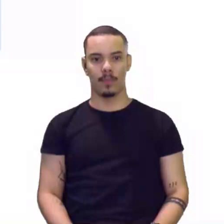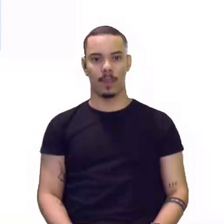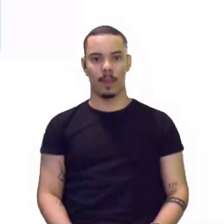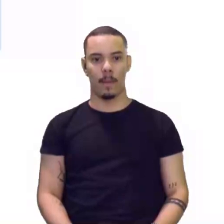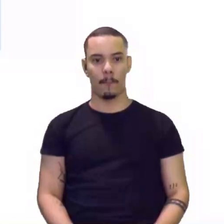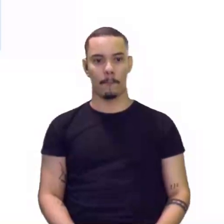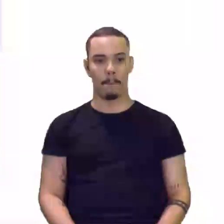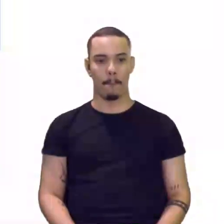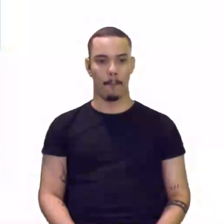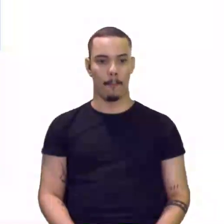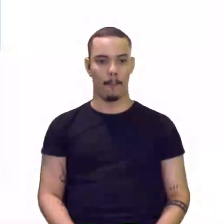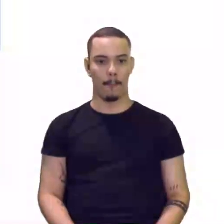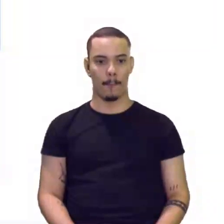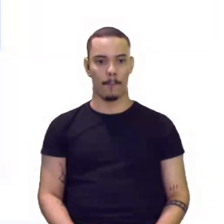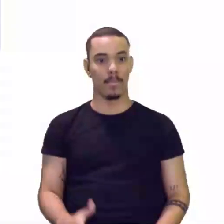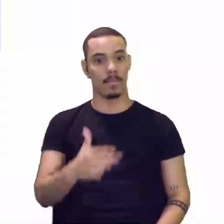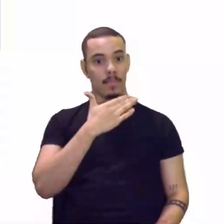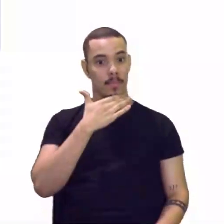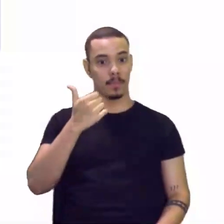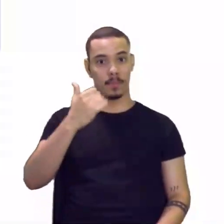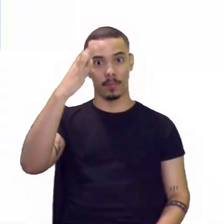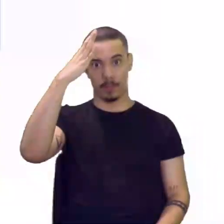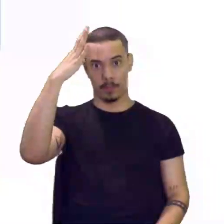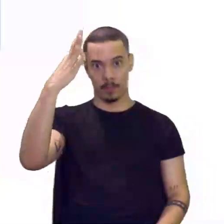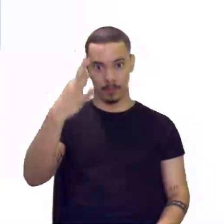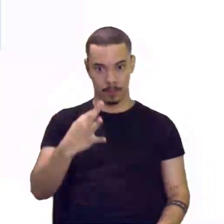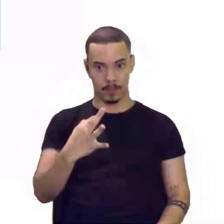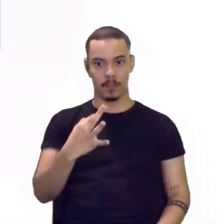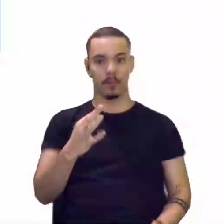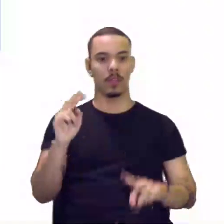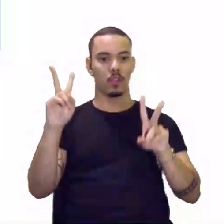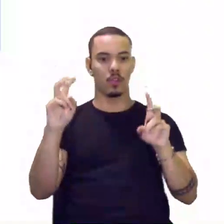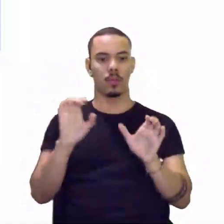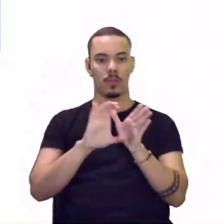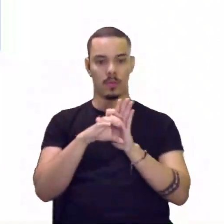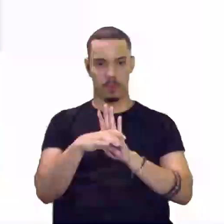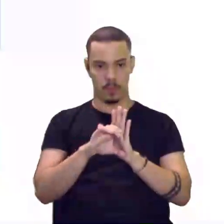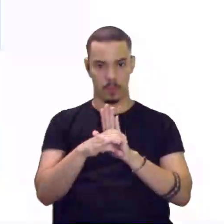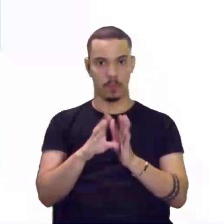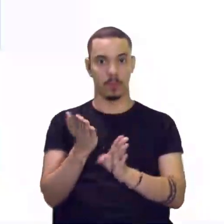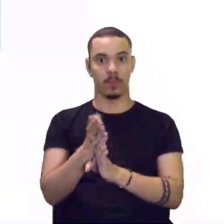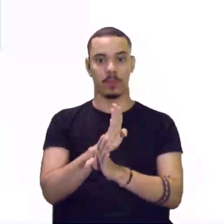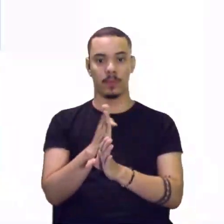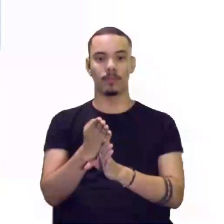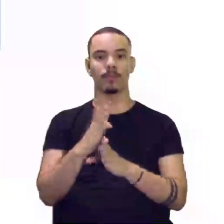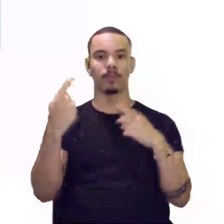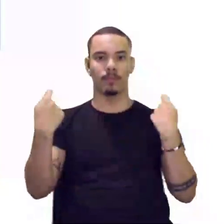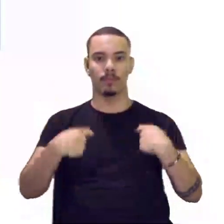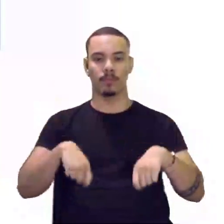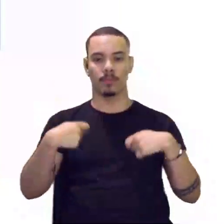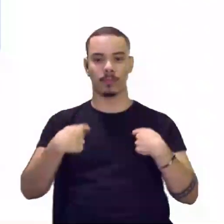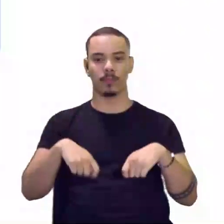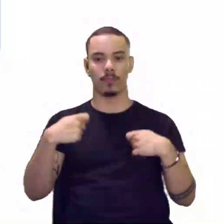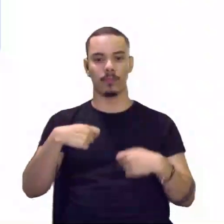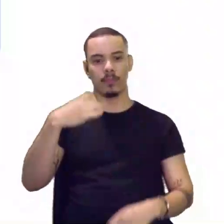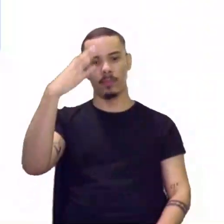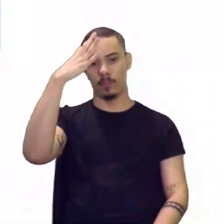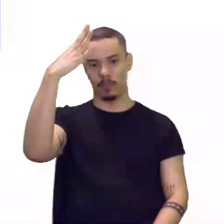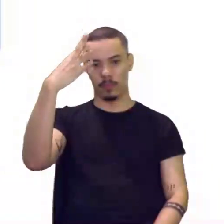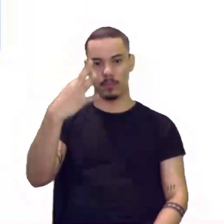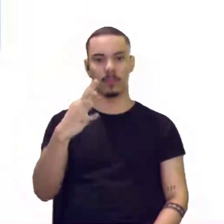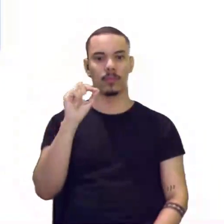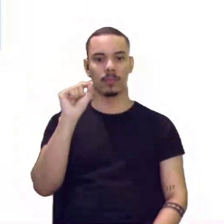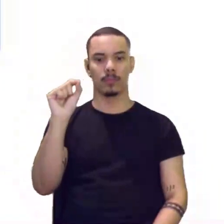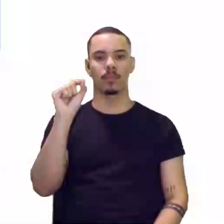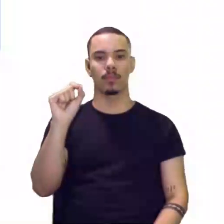lá. Para melhor entendimento sobre o conceito de fronteira, é necessária a compreensão do